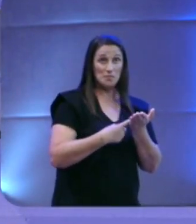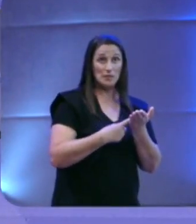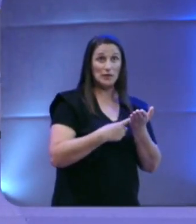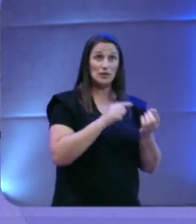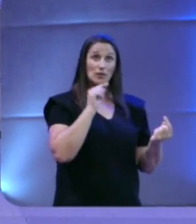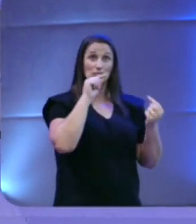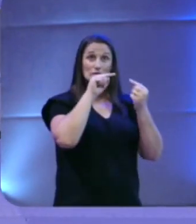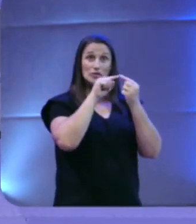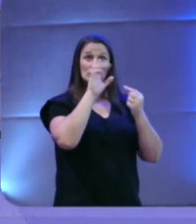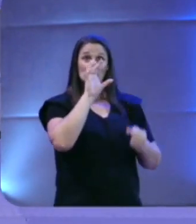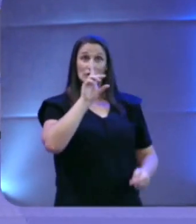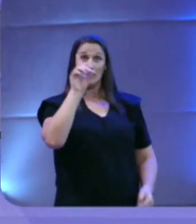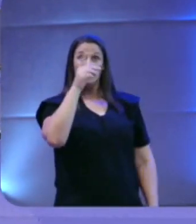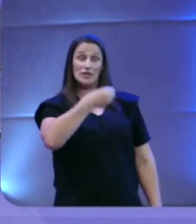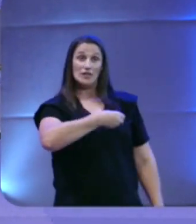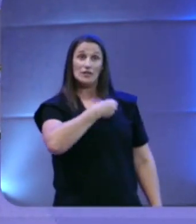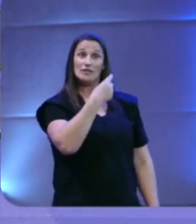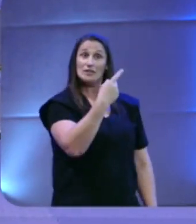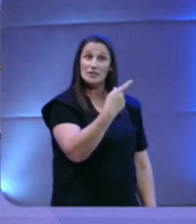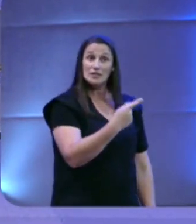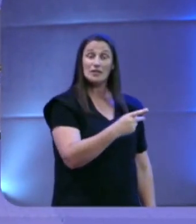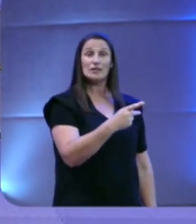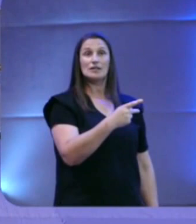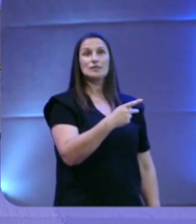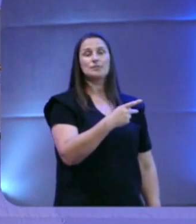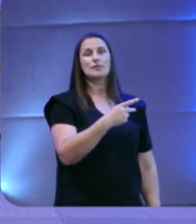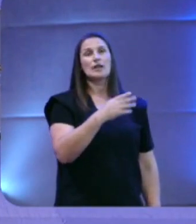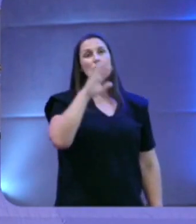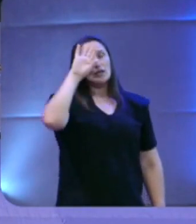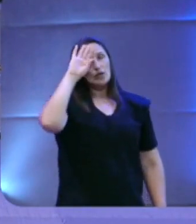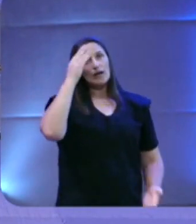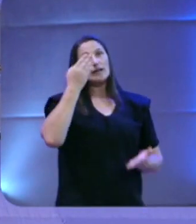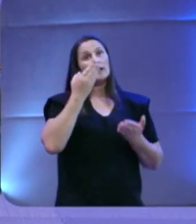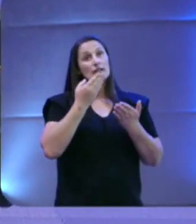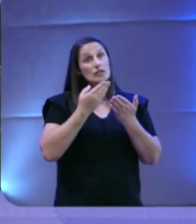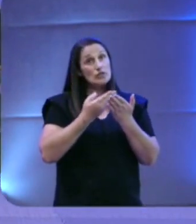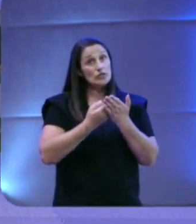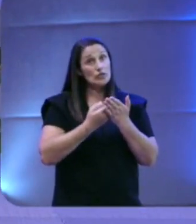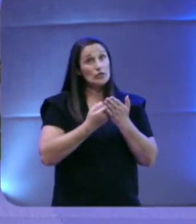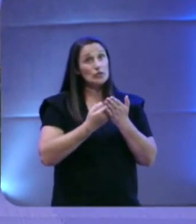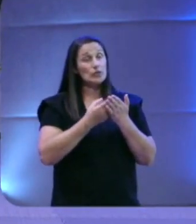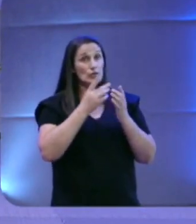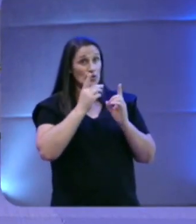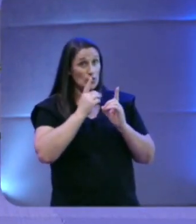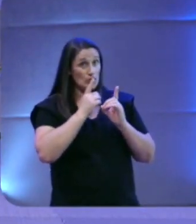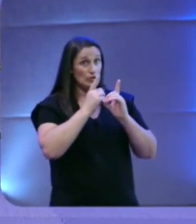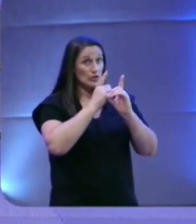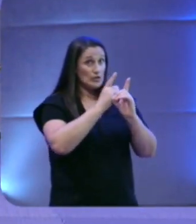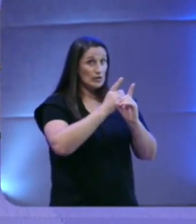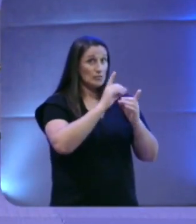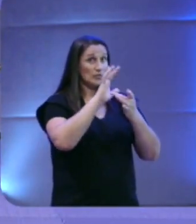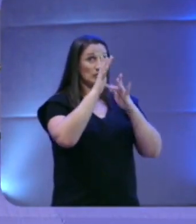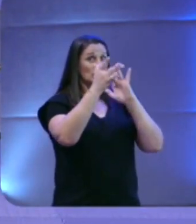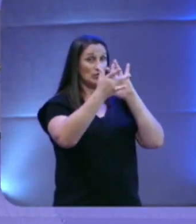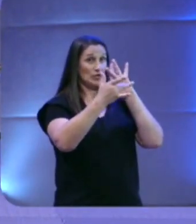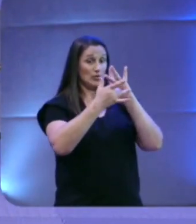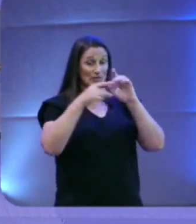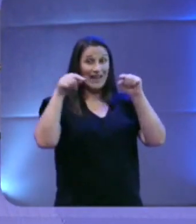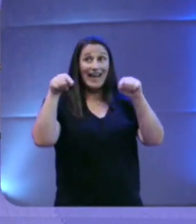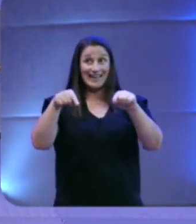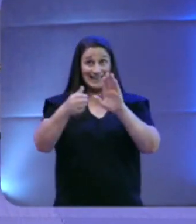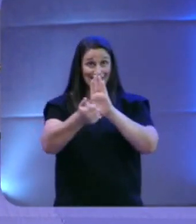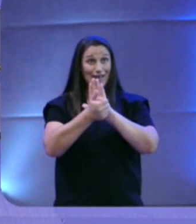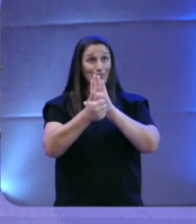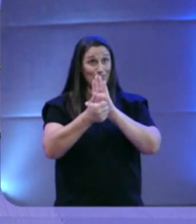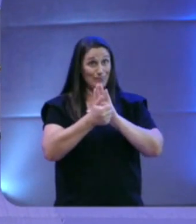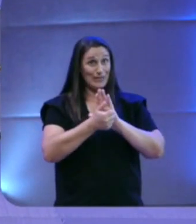vida. Eu acredito que em pleno século 21, os discípulos de Jesus aqui nesse santuário têm e